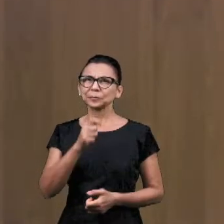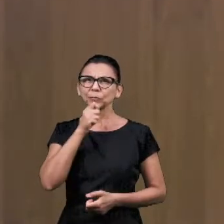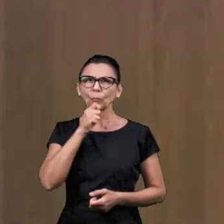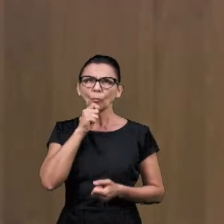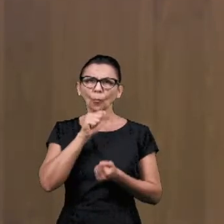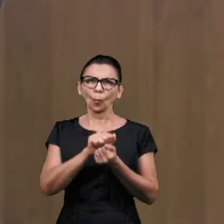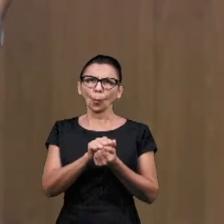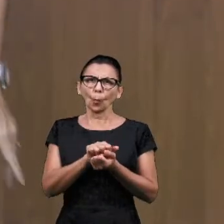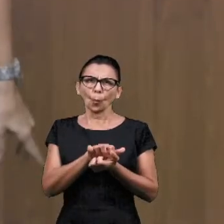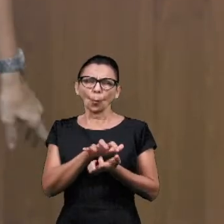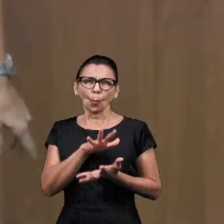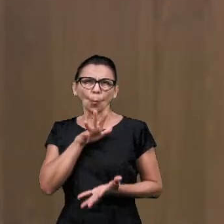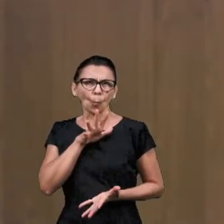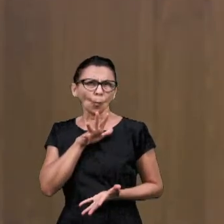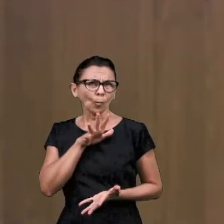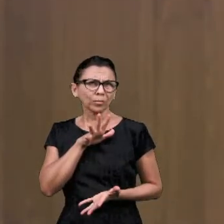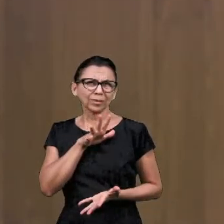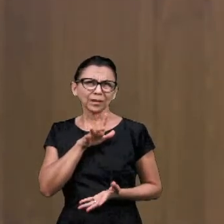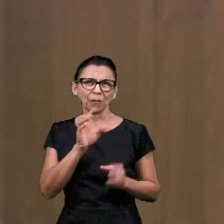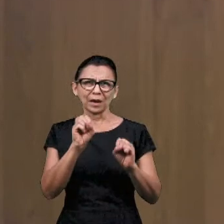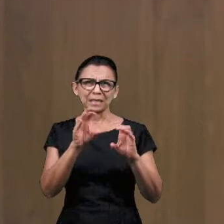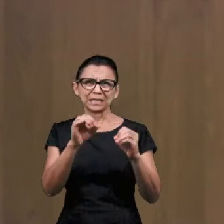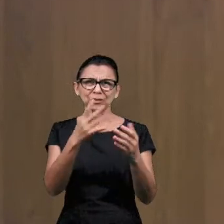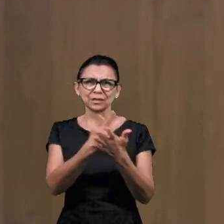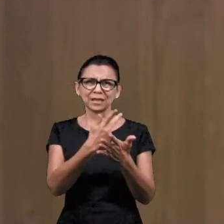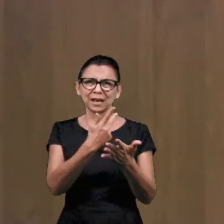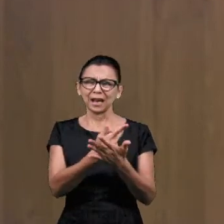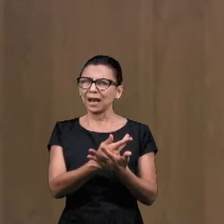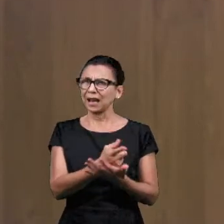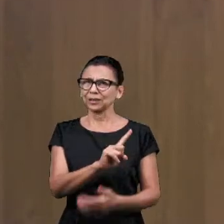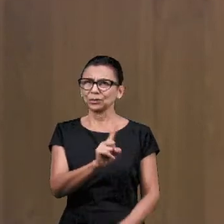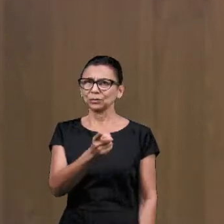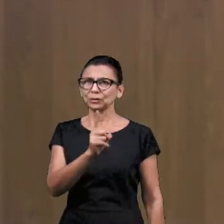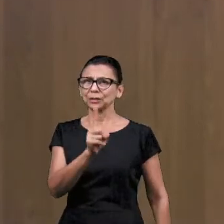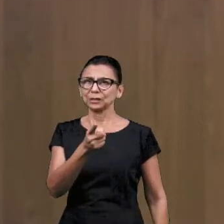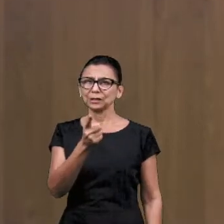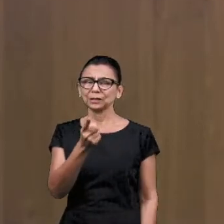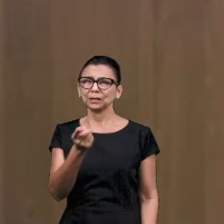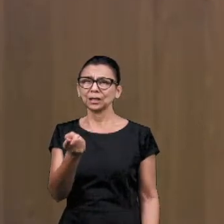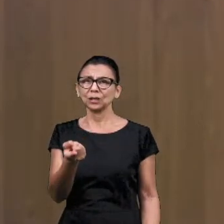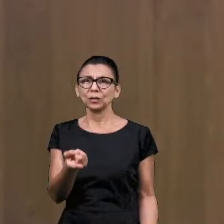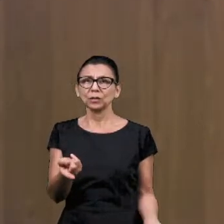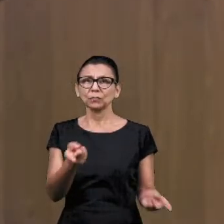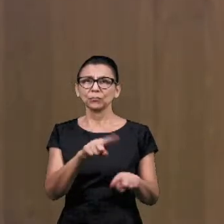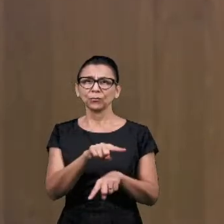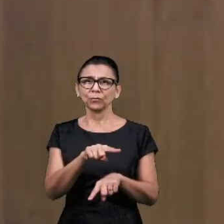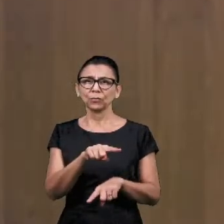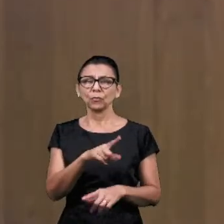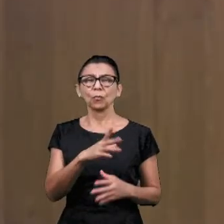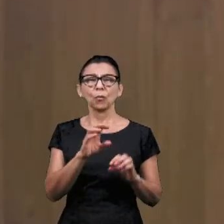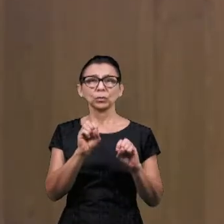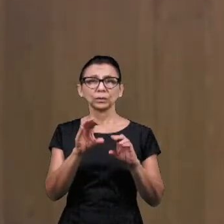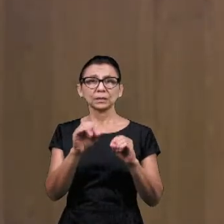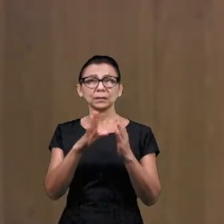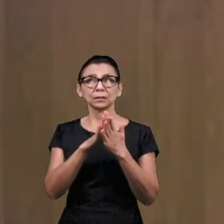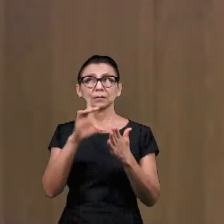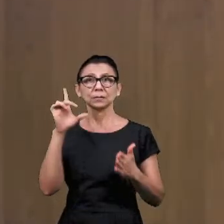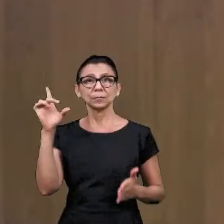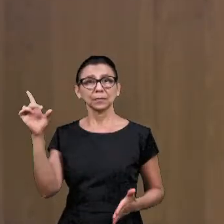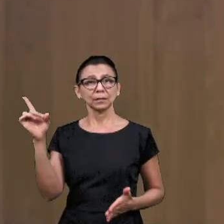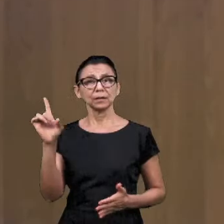de ensinos que não glorificam o nome do Senhor, que são contrários ao que diz a palavra. Para que assim